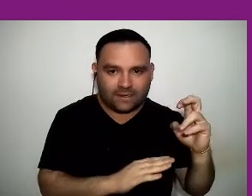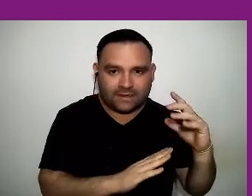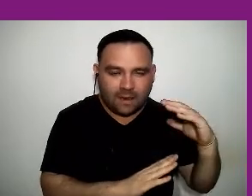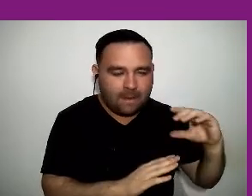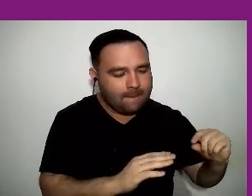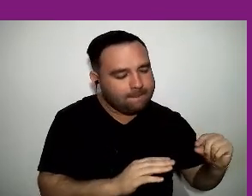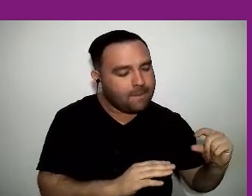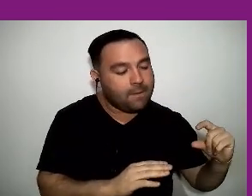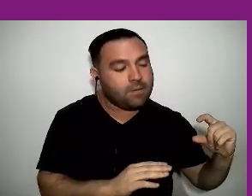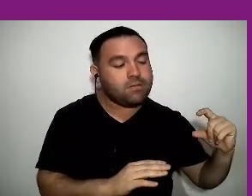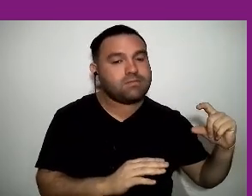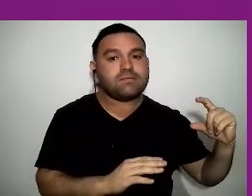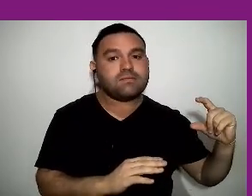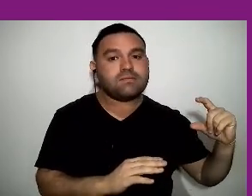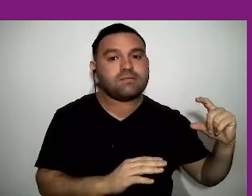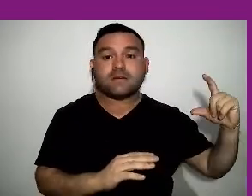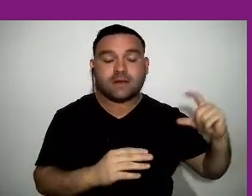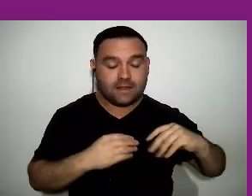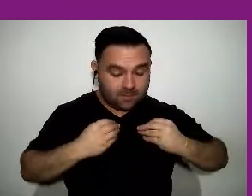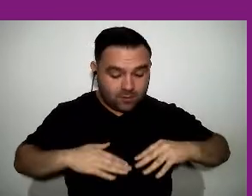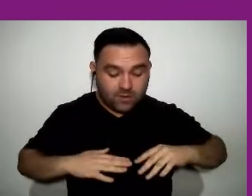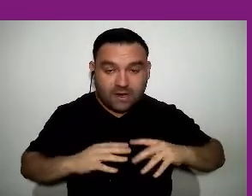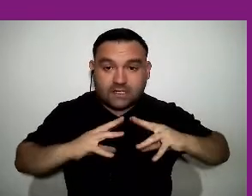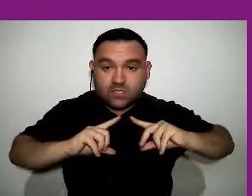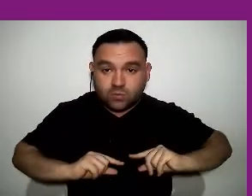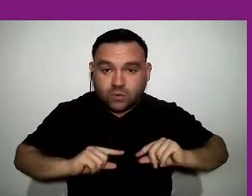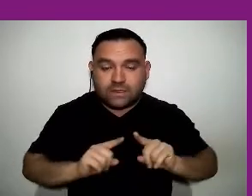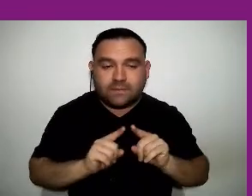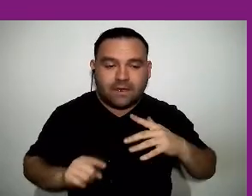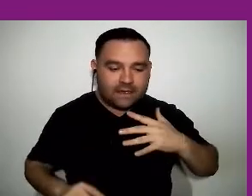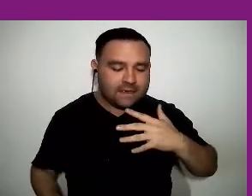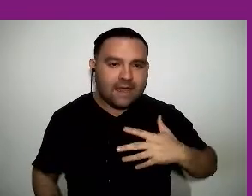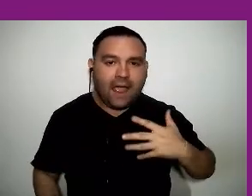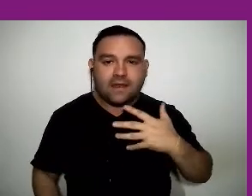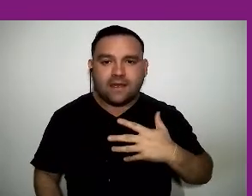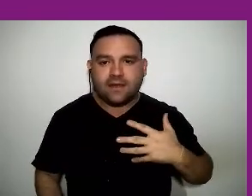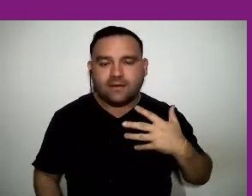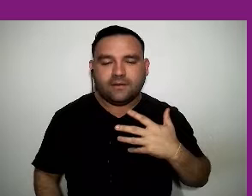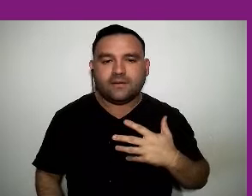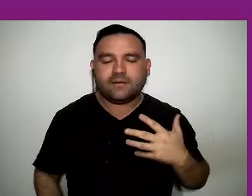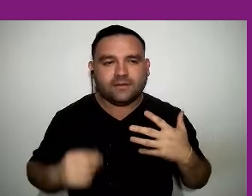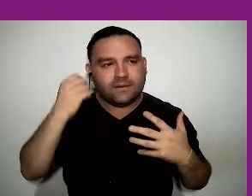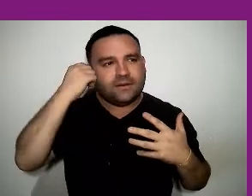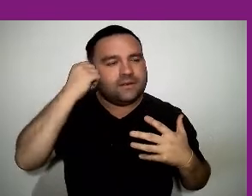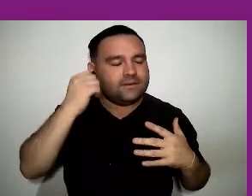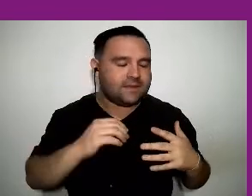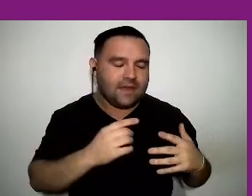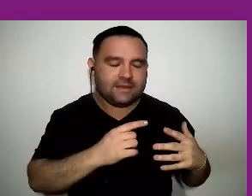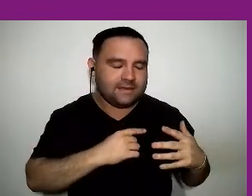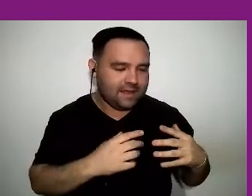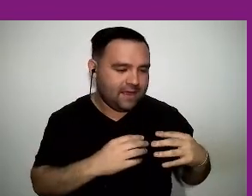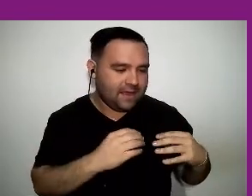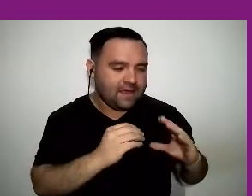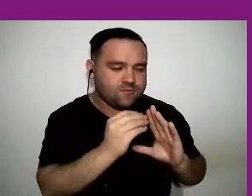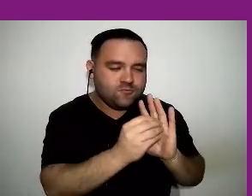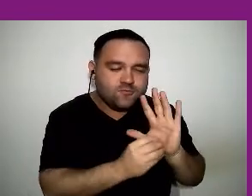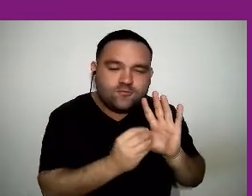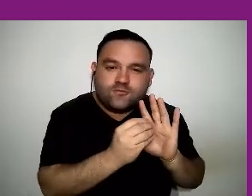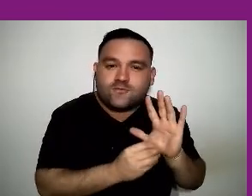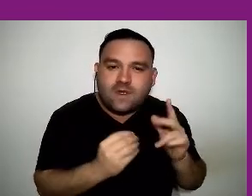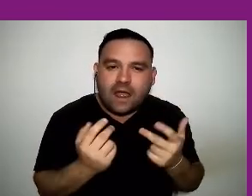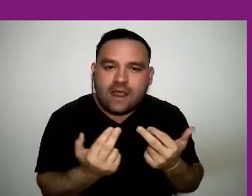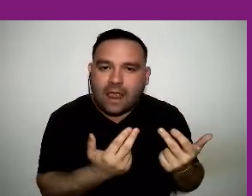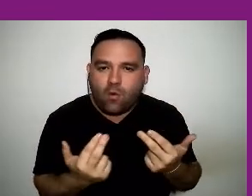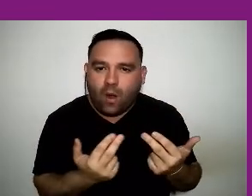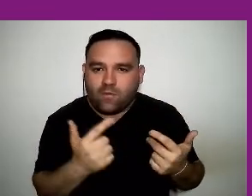o colapso realmente ele diminui, aquelas áreas pobremente aeradas, elas ficam mais ou menos